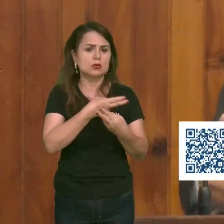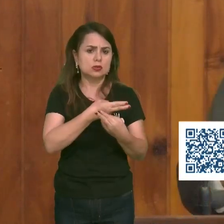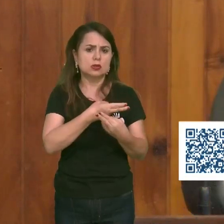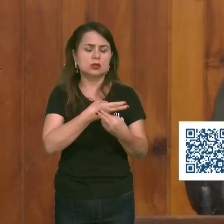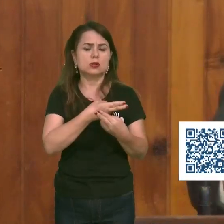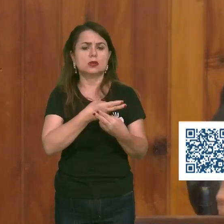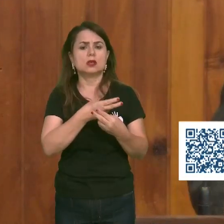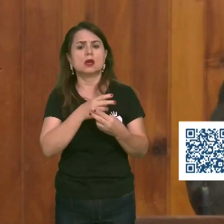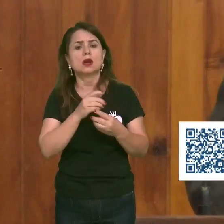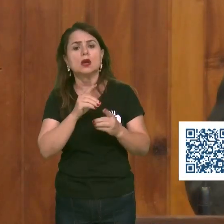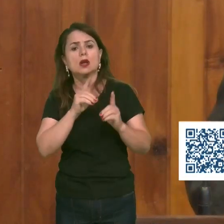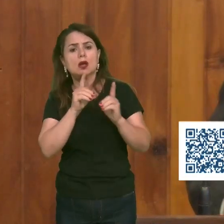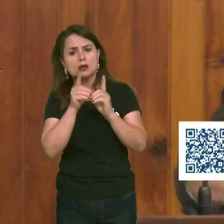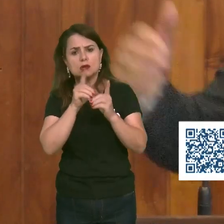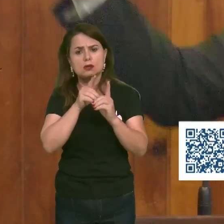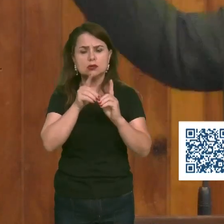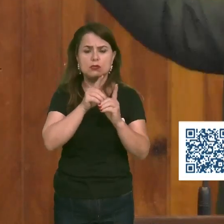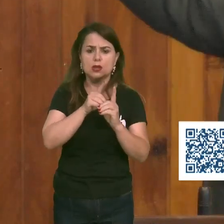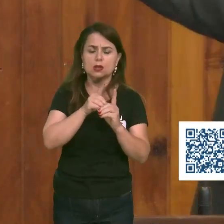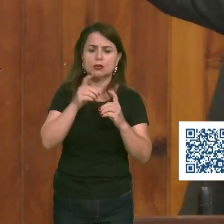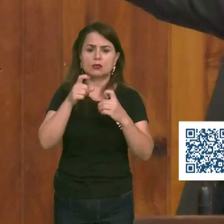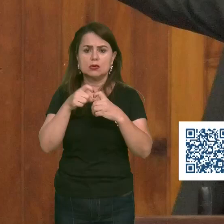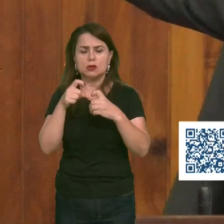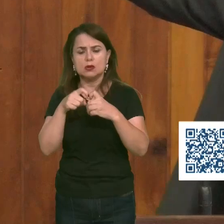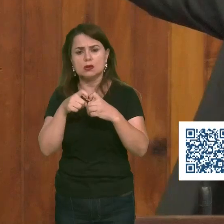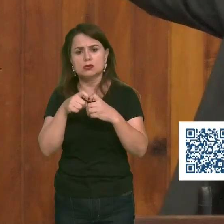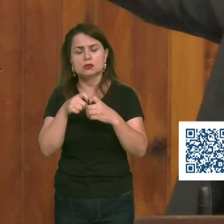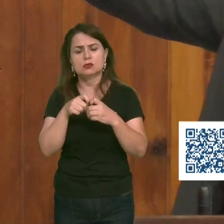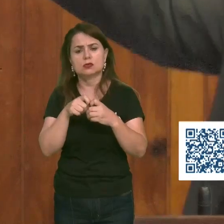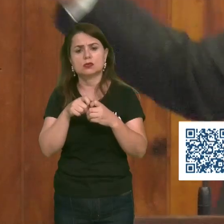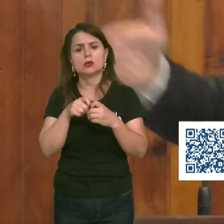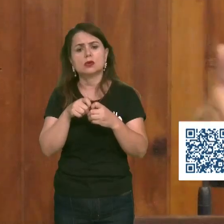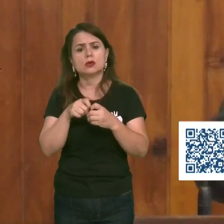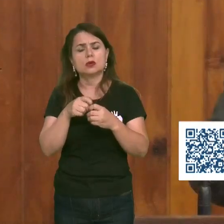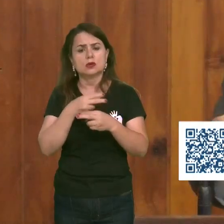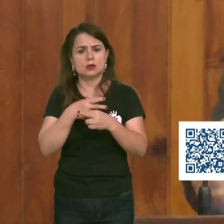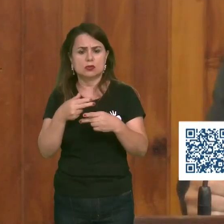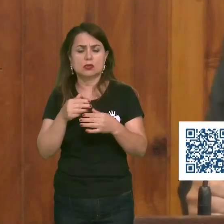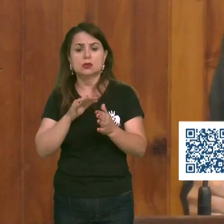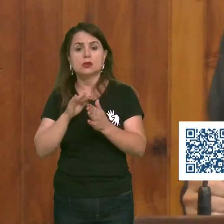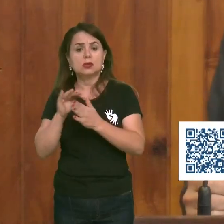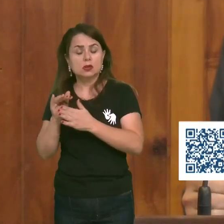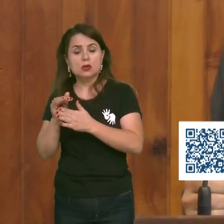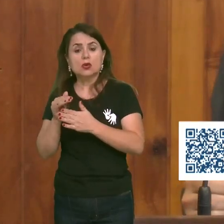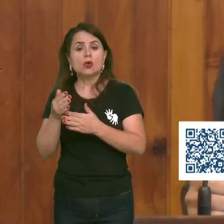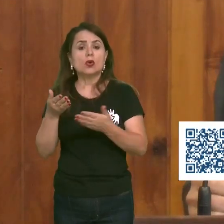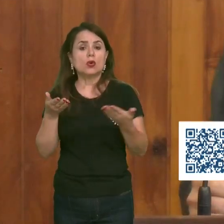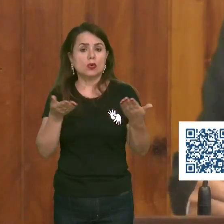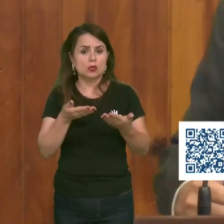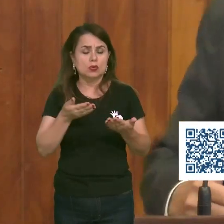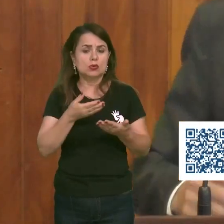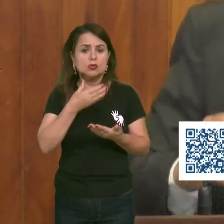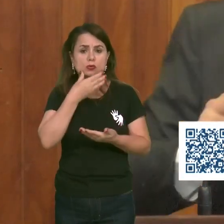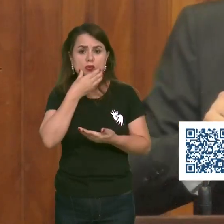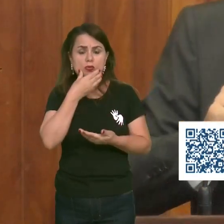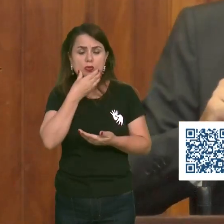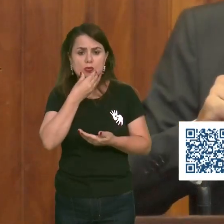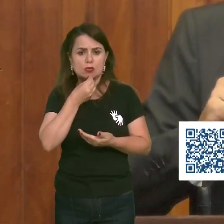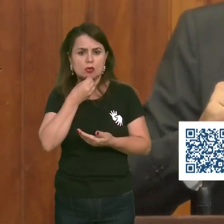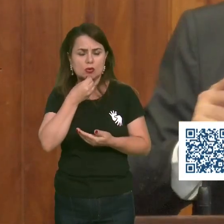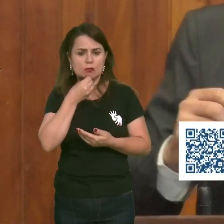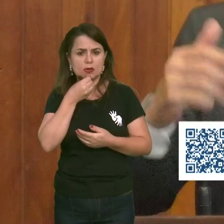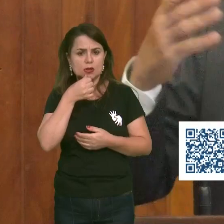hoje me um rapaz que mora numa chácara no Serra Dourada entrou em contato que passou pelo posto de saúde